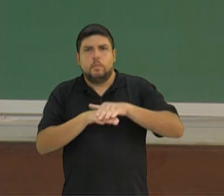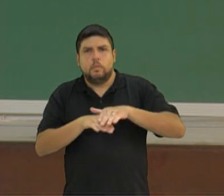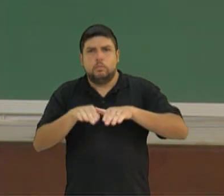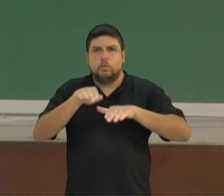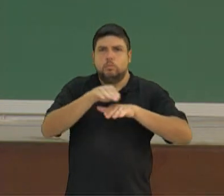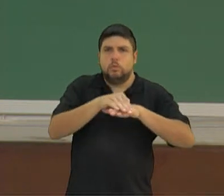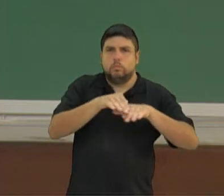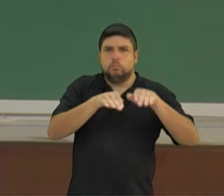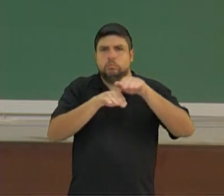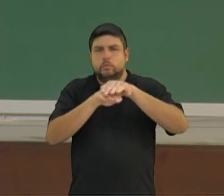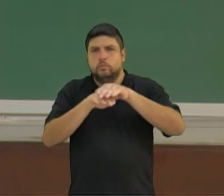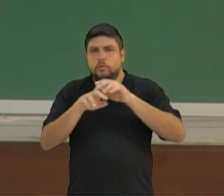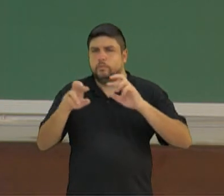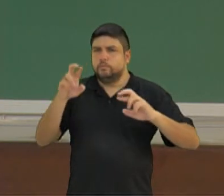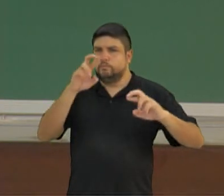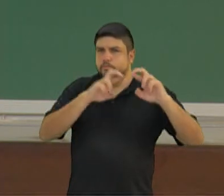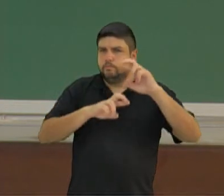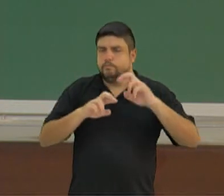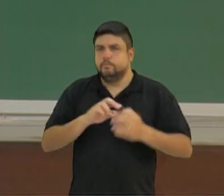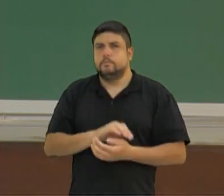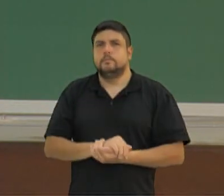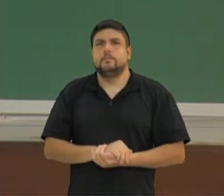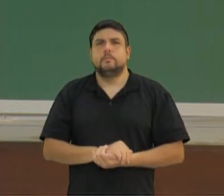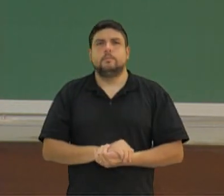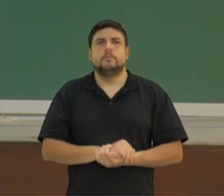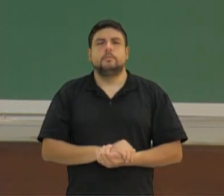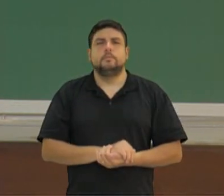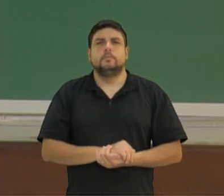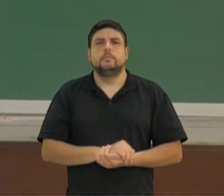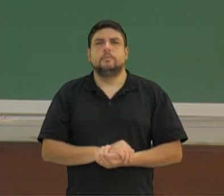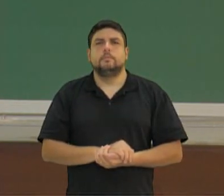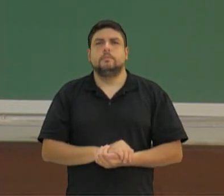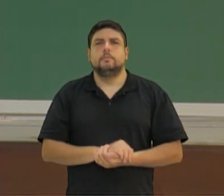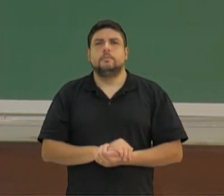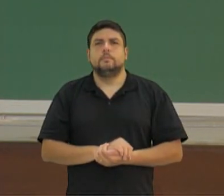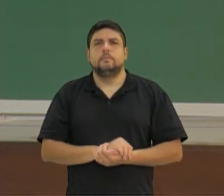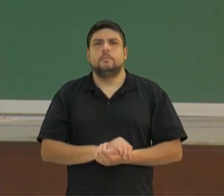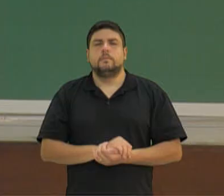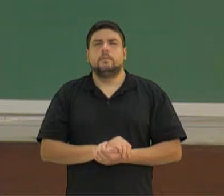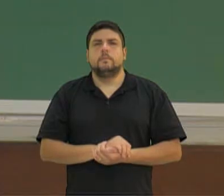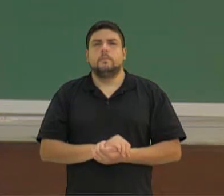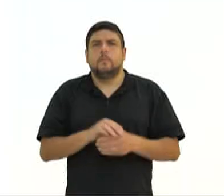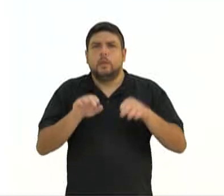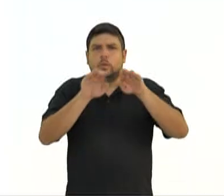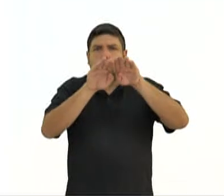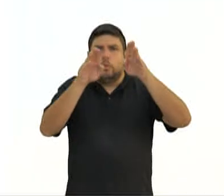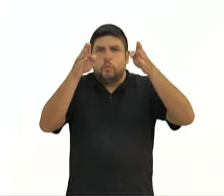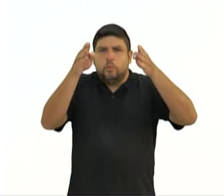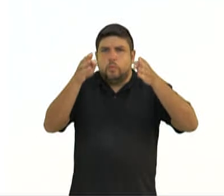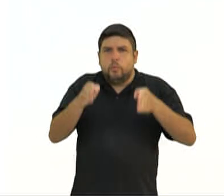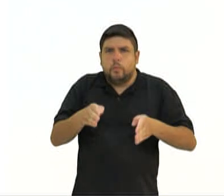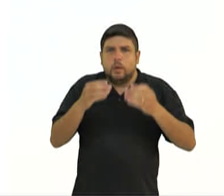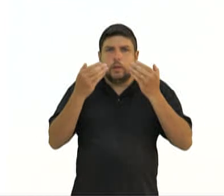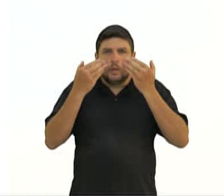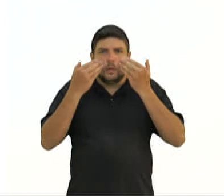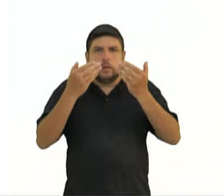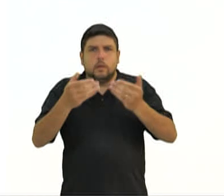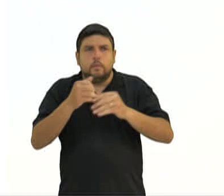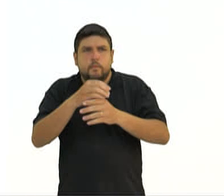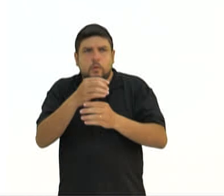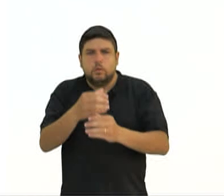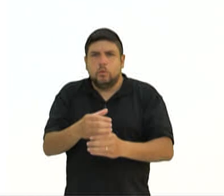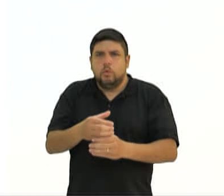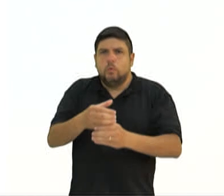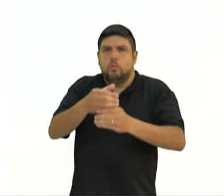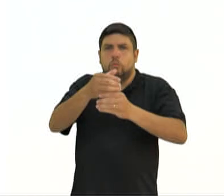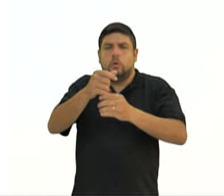sobrepostas. Vamos analisar aqui? No portal dessa entrada tem esse deus Viracocha, que é o